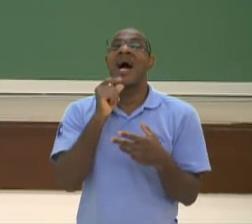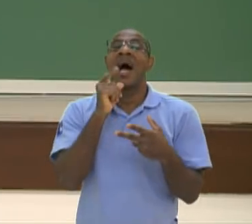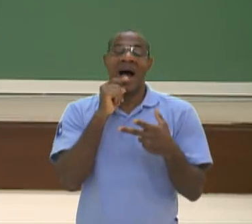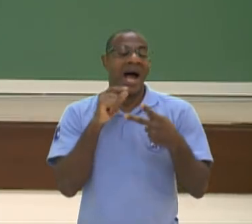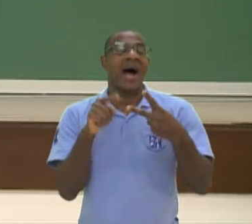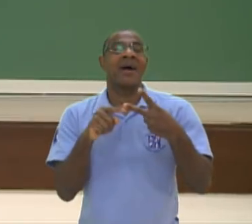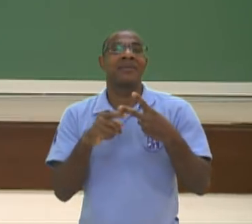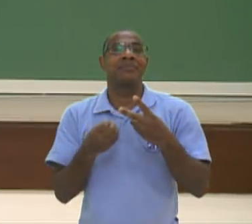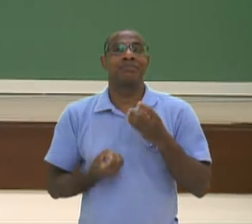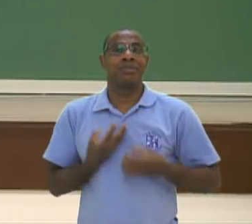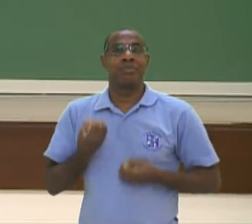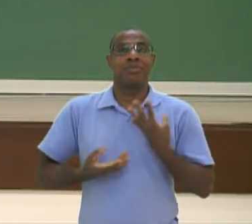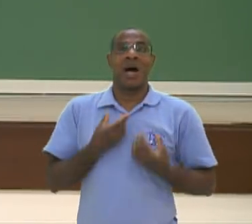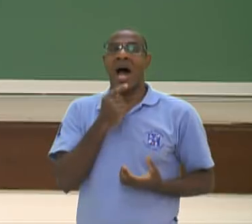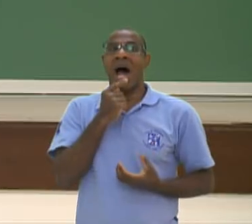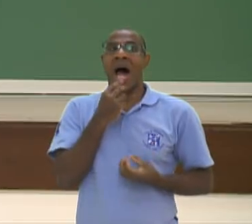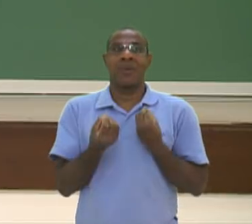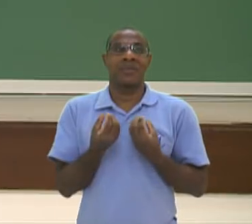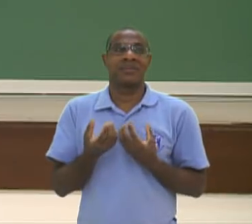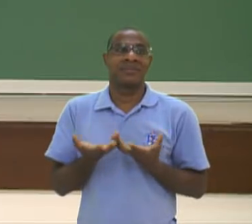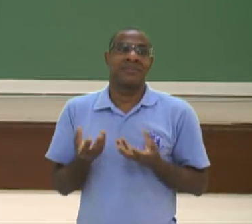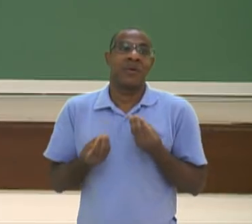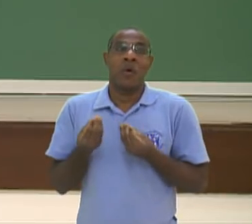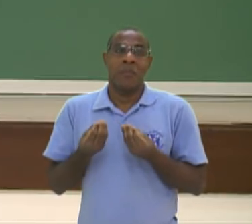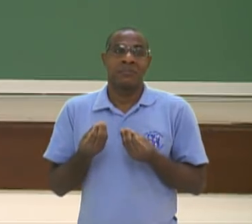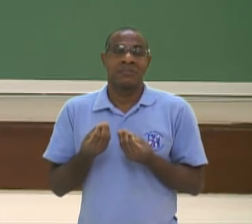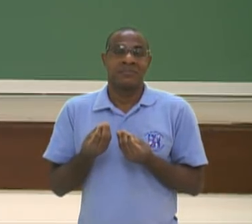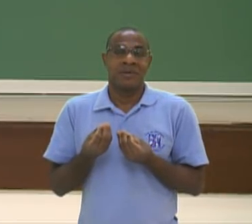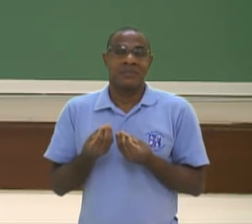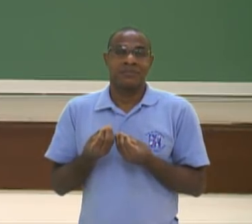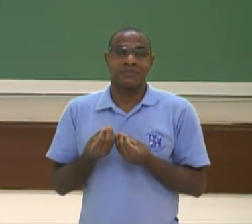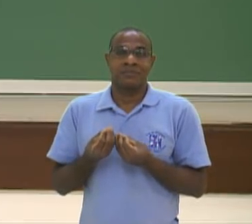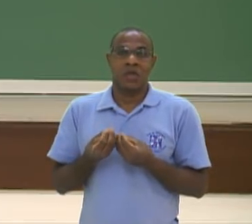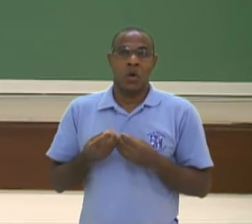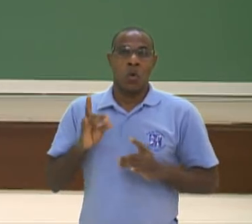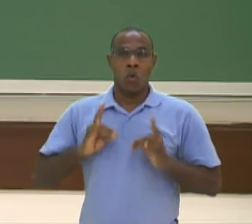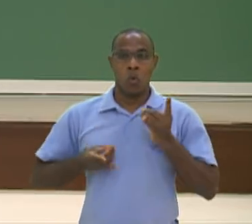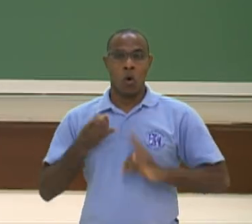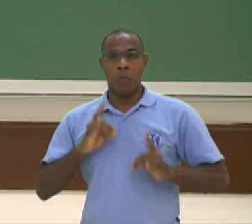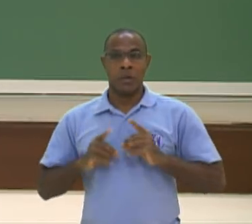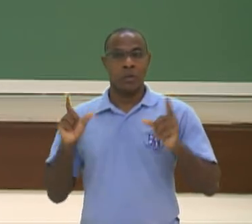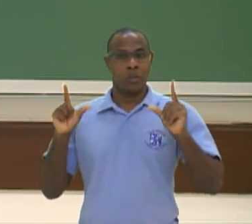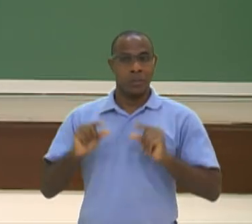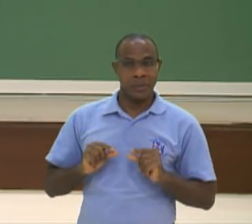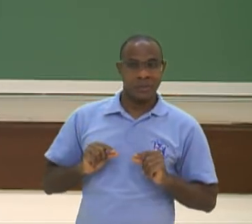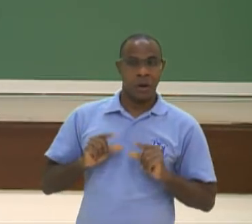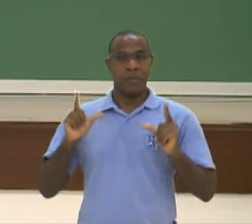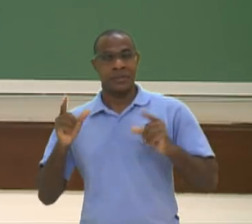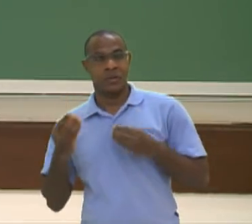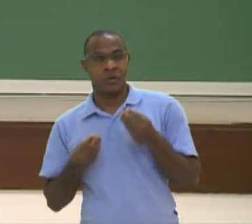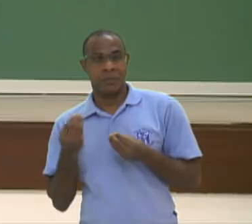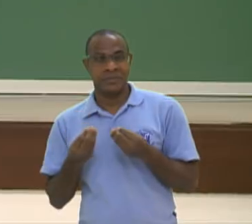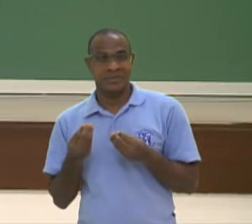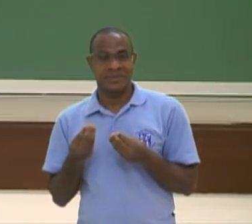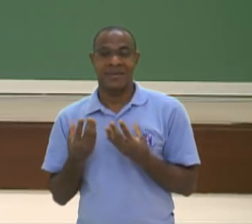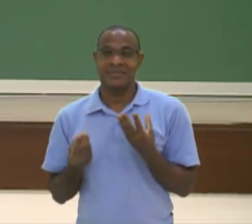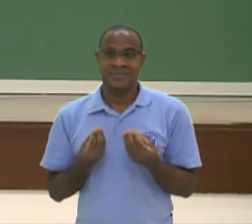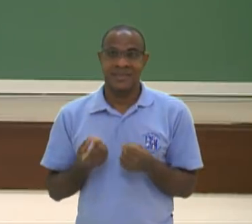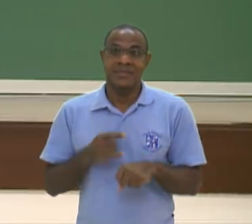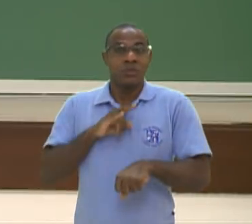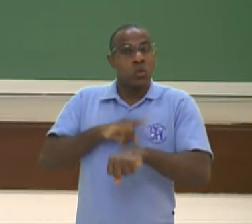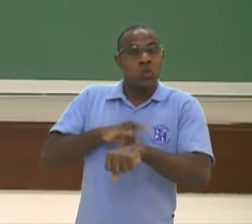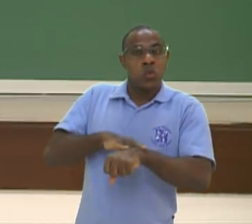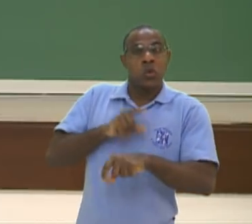a produção desse hormônio aumente e diminua? Qual é a ação dele? Então vamos pensar aqui, o hormônio antidiurético, ele